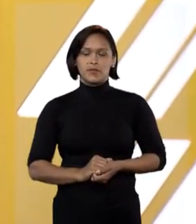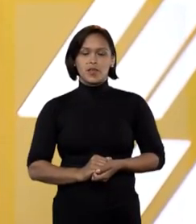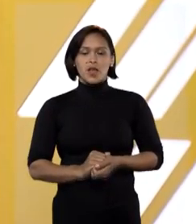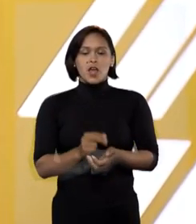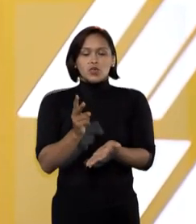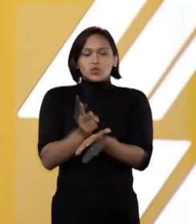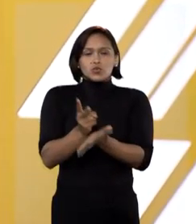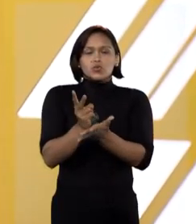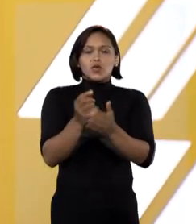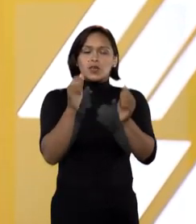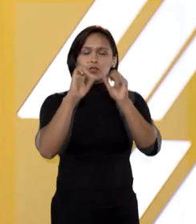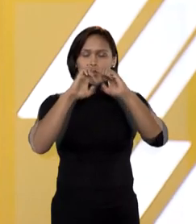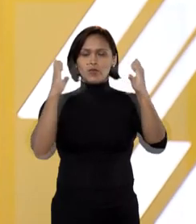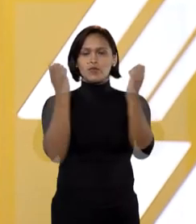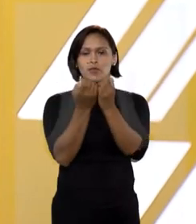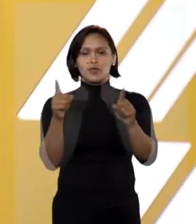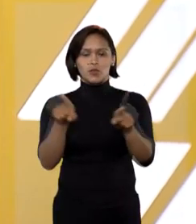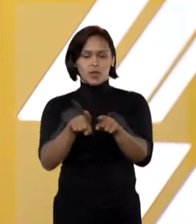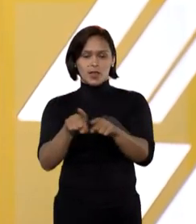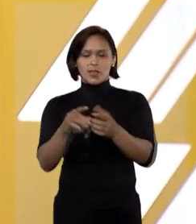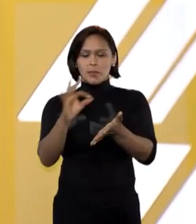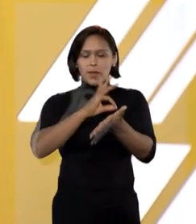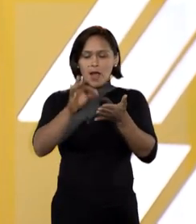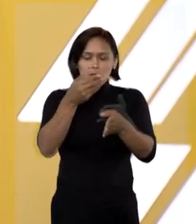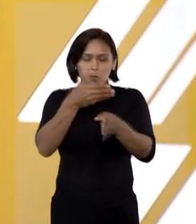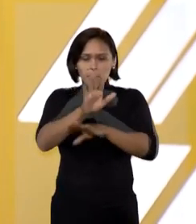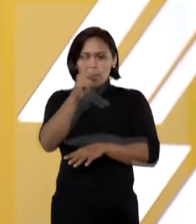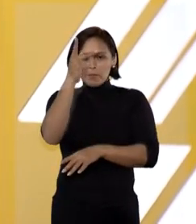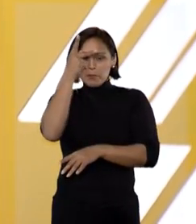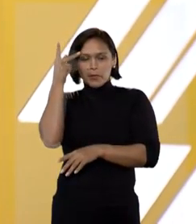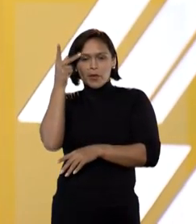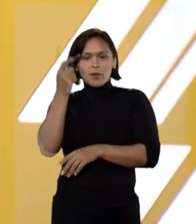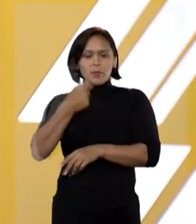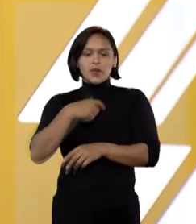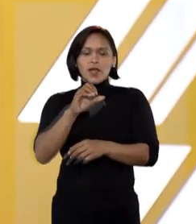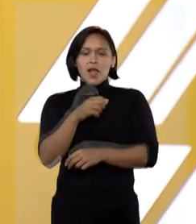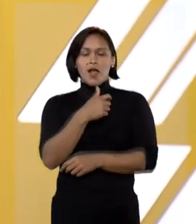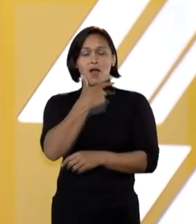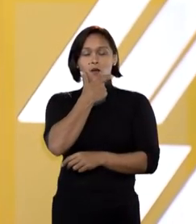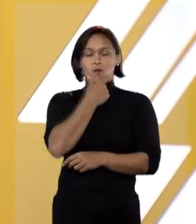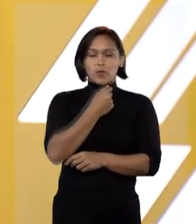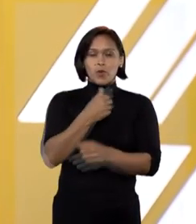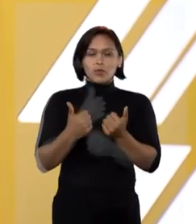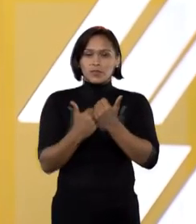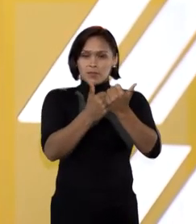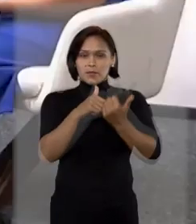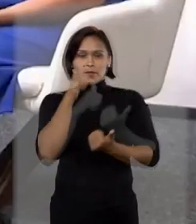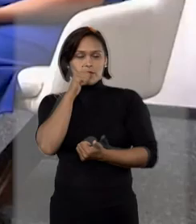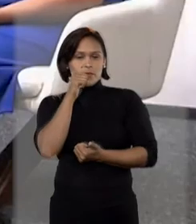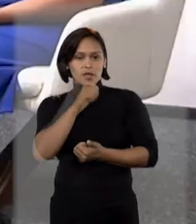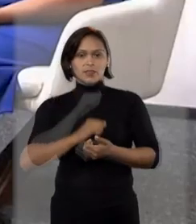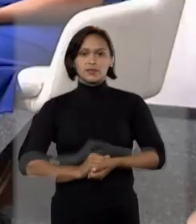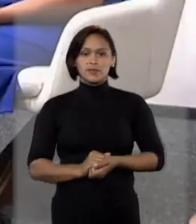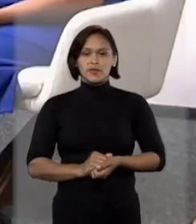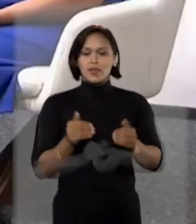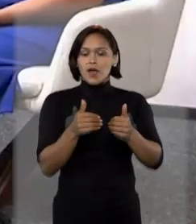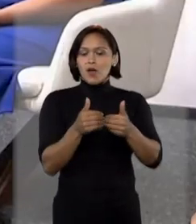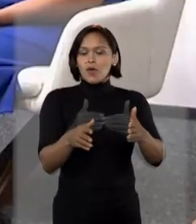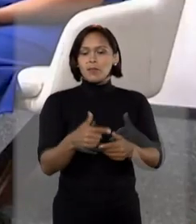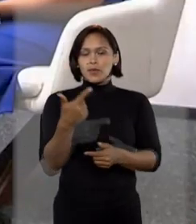o evento, ele também fez a sua adesão pessoal ao protocolo RIFORXI da ONU Mulheres. Ao abrir a